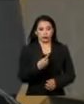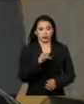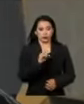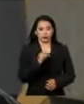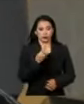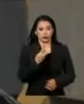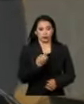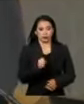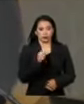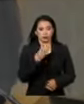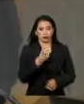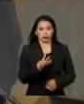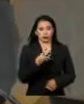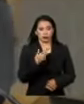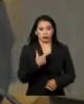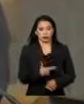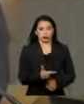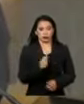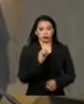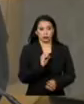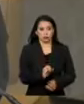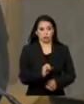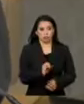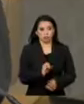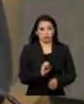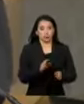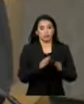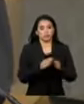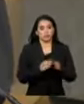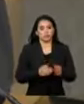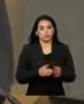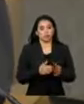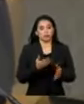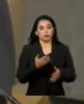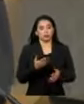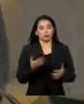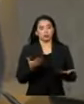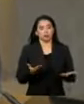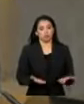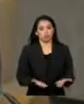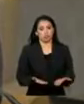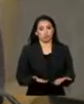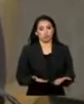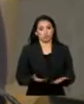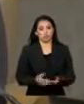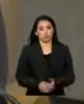2008-5101-0184220, permitindo assim a entrega do infante